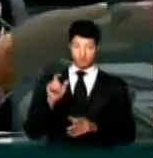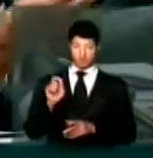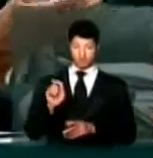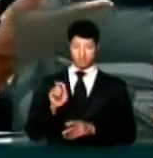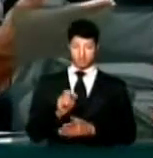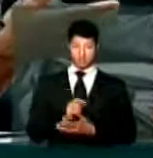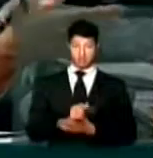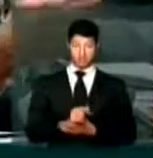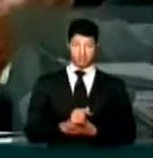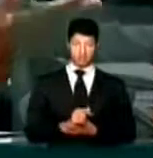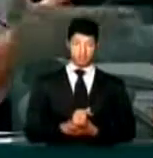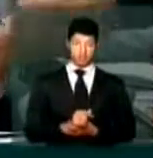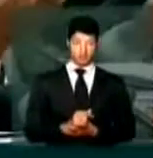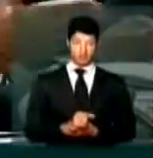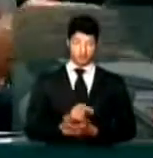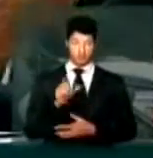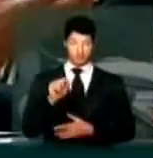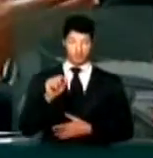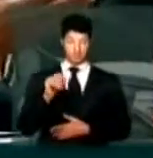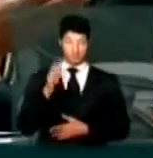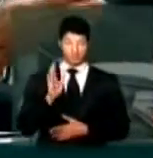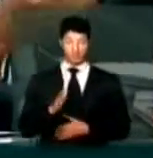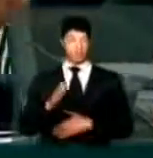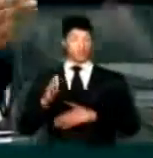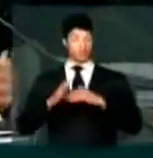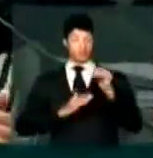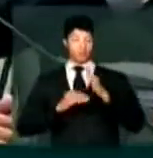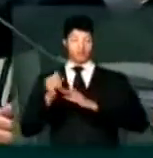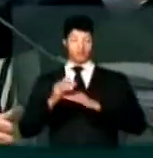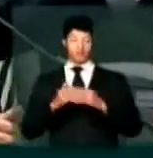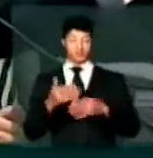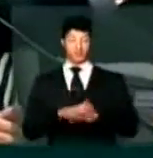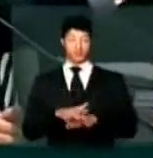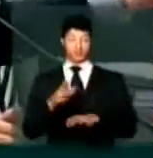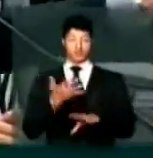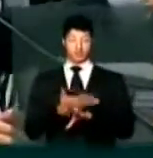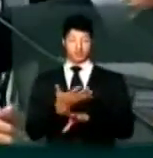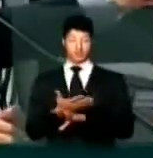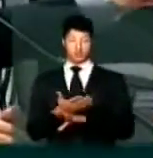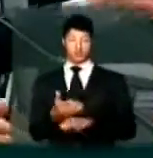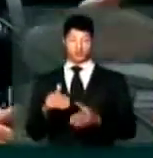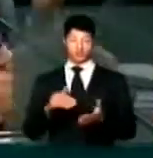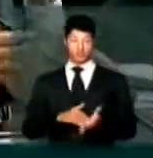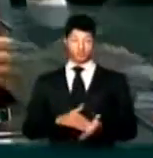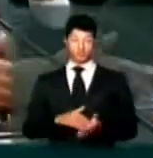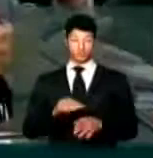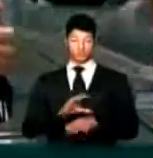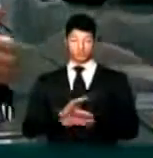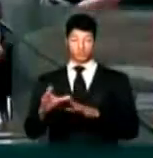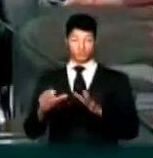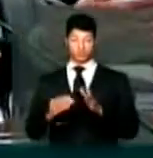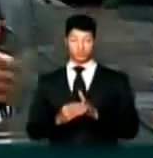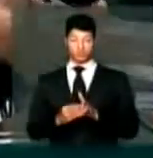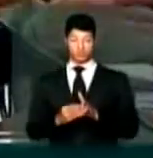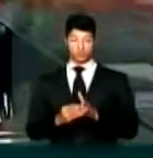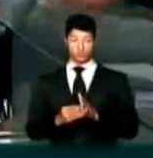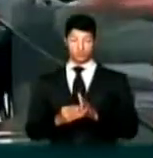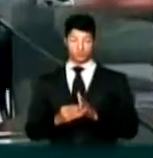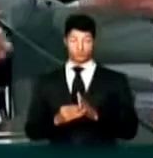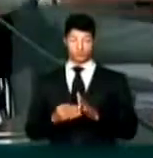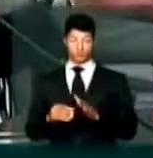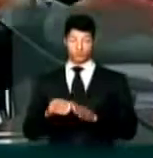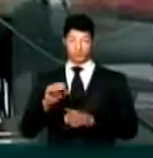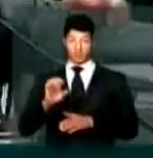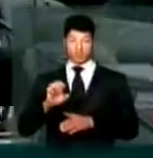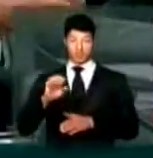que isso já está na prática. Inclusive, foi matéria até do último concurso aí, do último